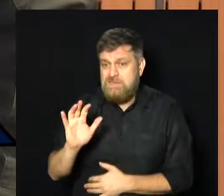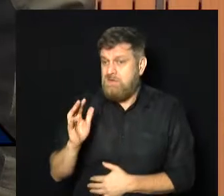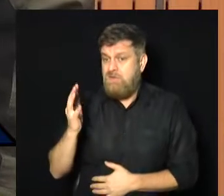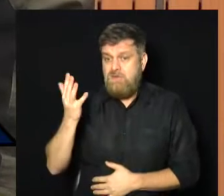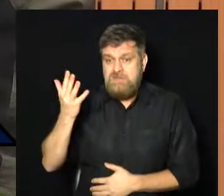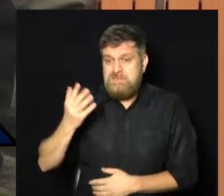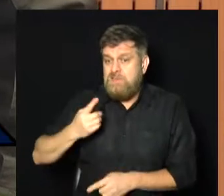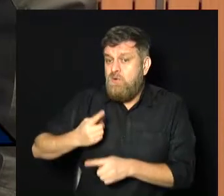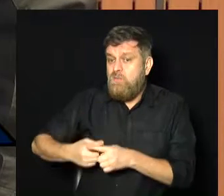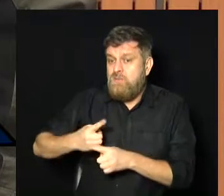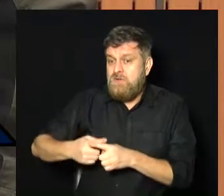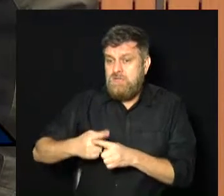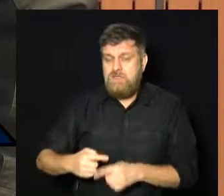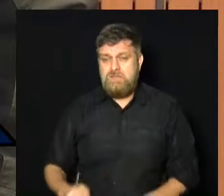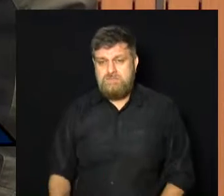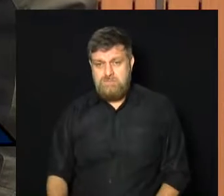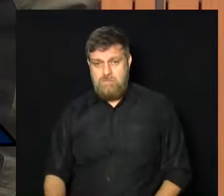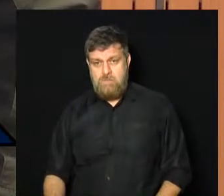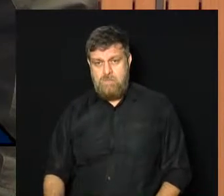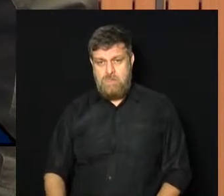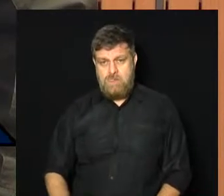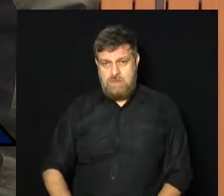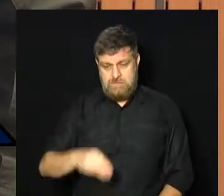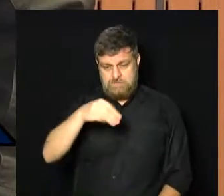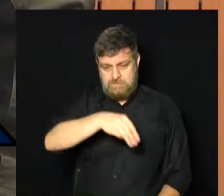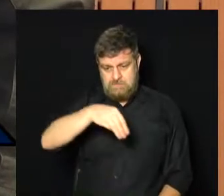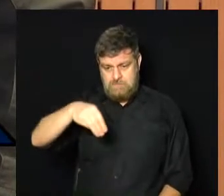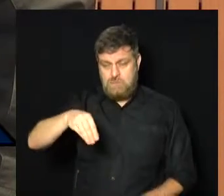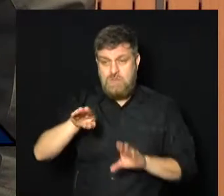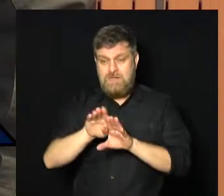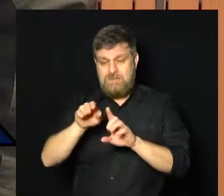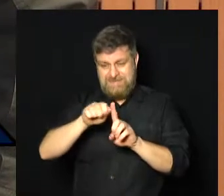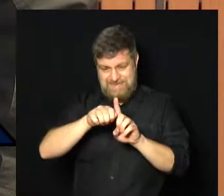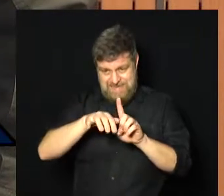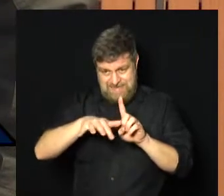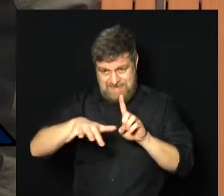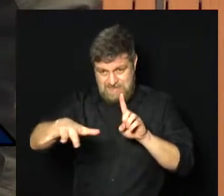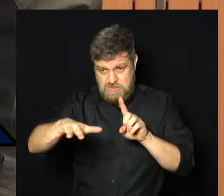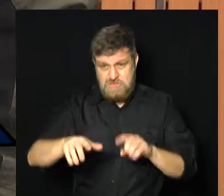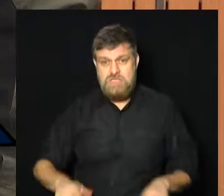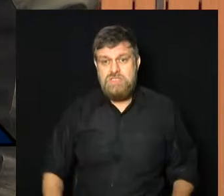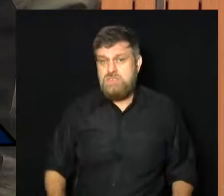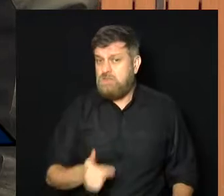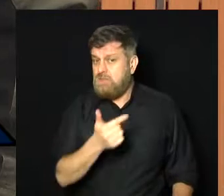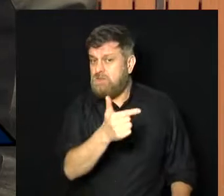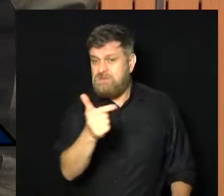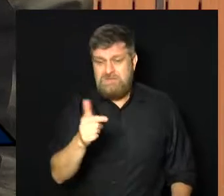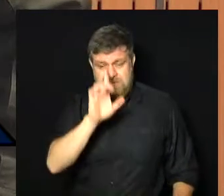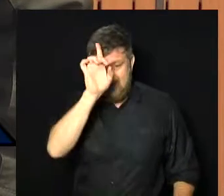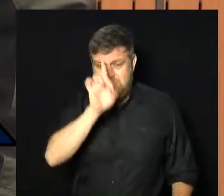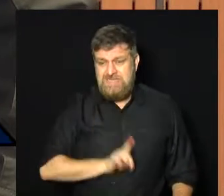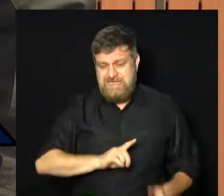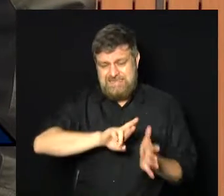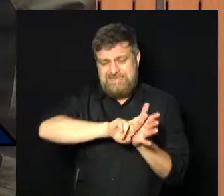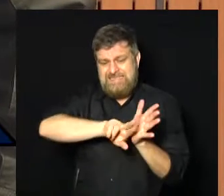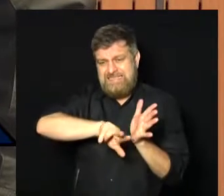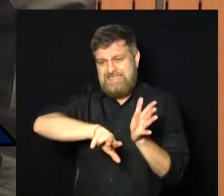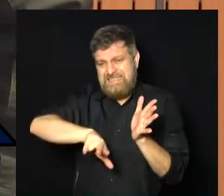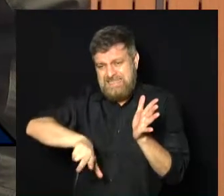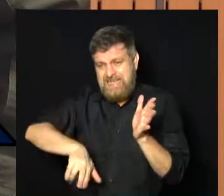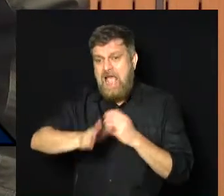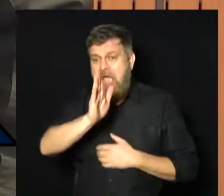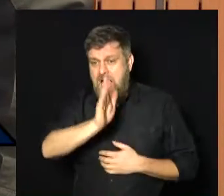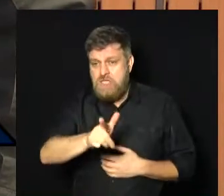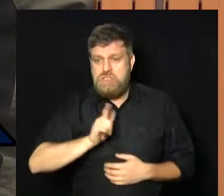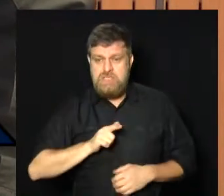né? As agentes, as monitoras não recebem diversos direitos que já estão incorporados à